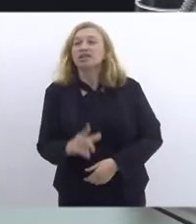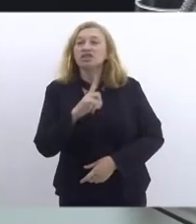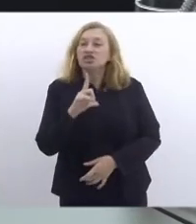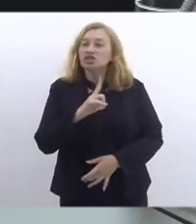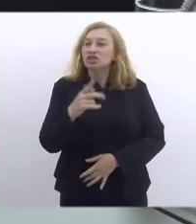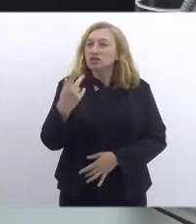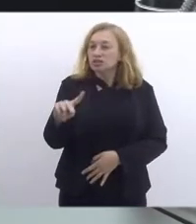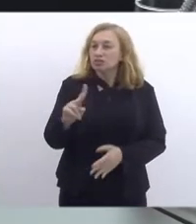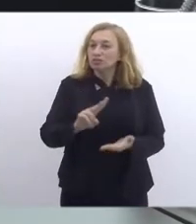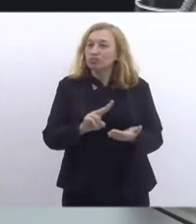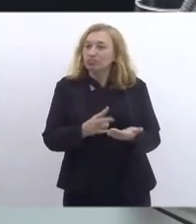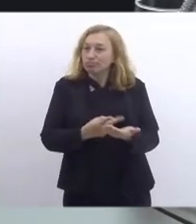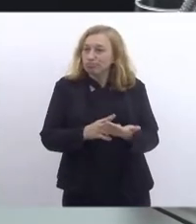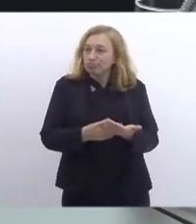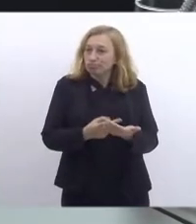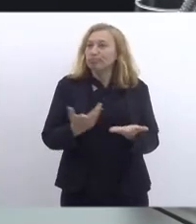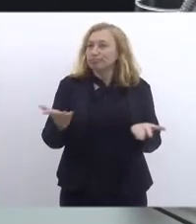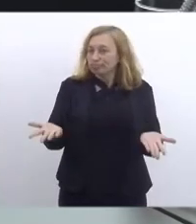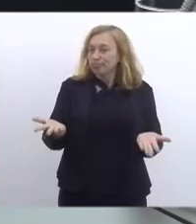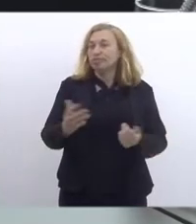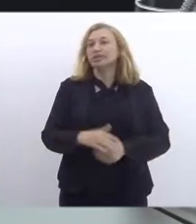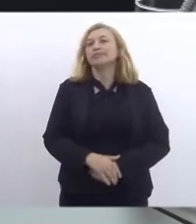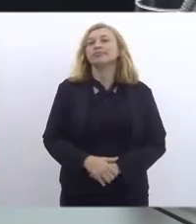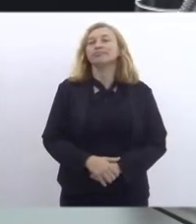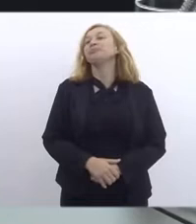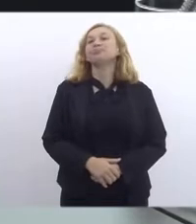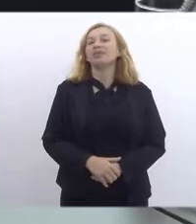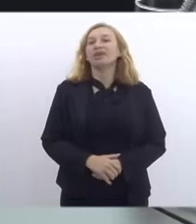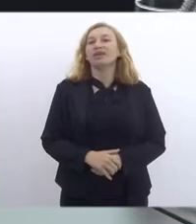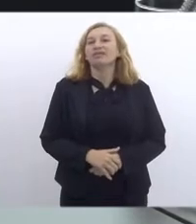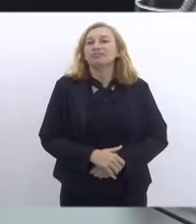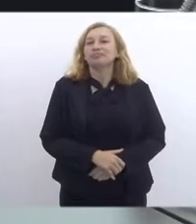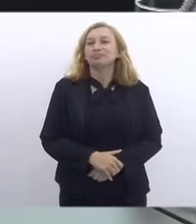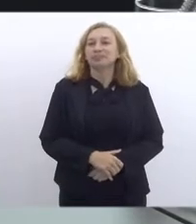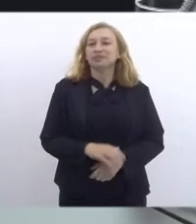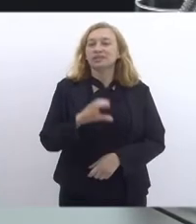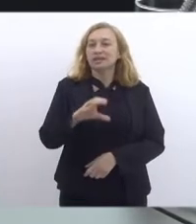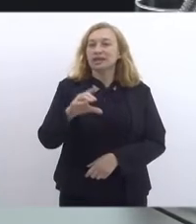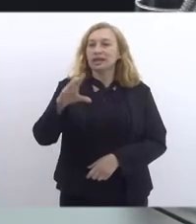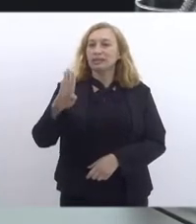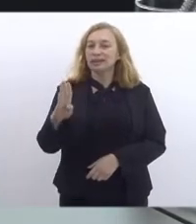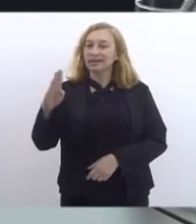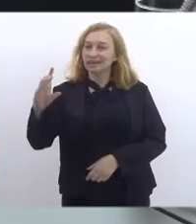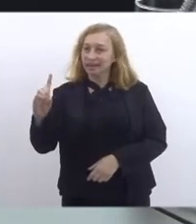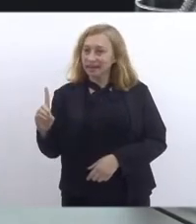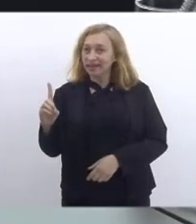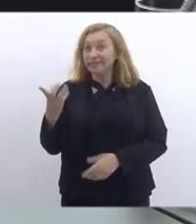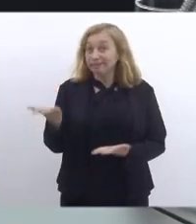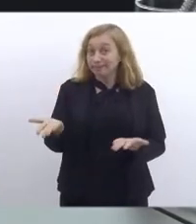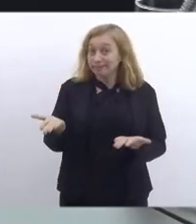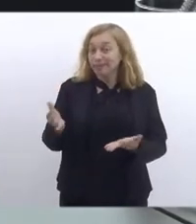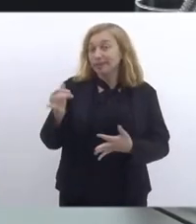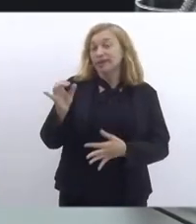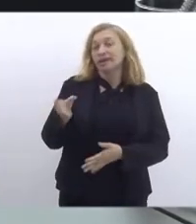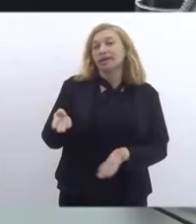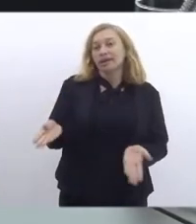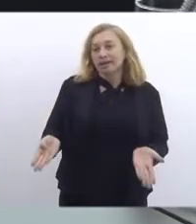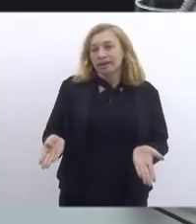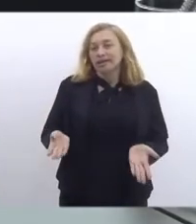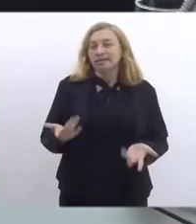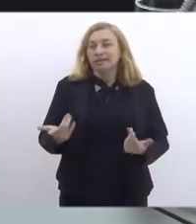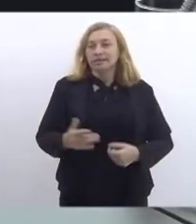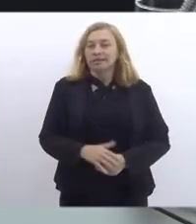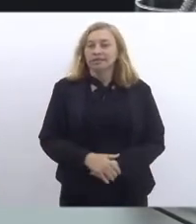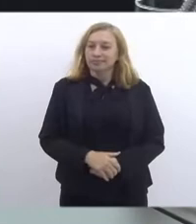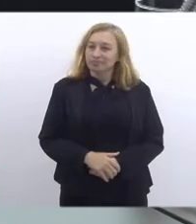suas síndromes que estão sendo aliviadas com, mas tudo bem, vamos com extrato de CBD. Né? A ignorância mas isso vira incomensurável. Não há colar